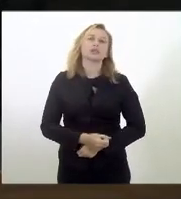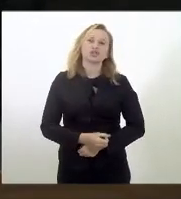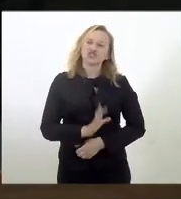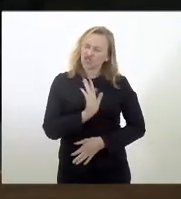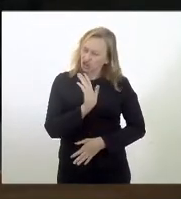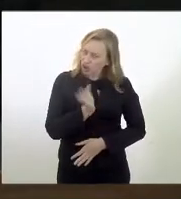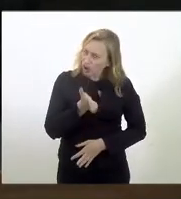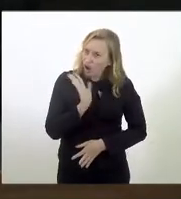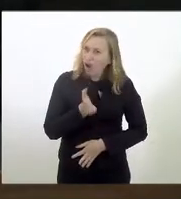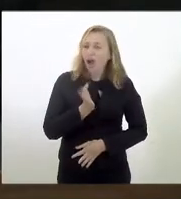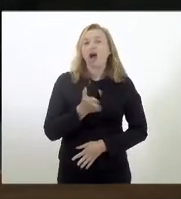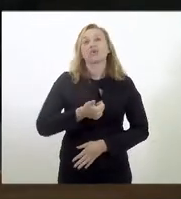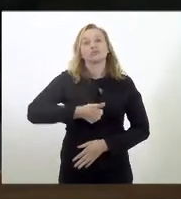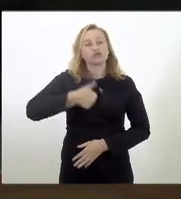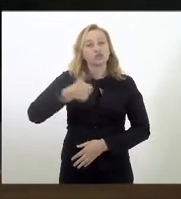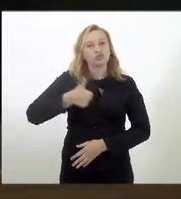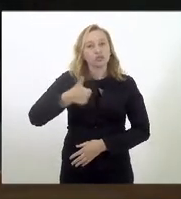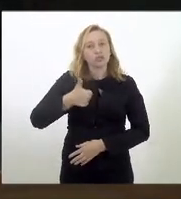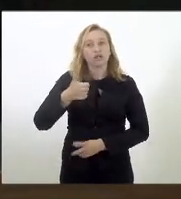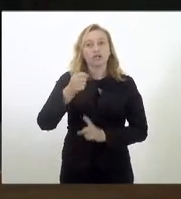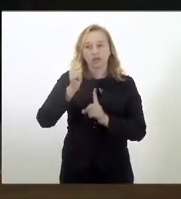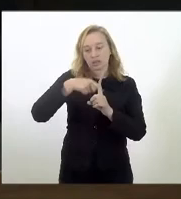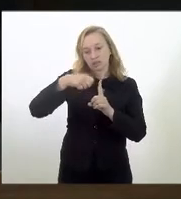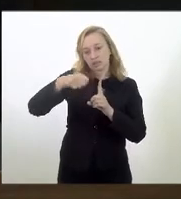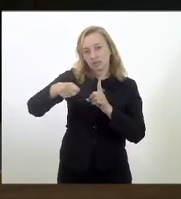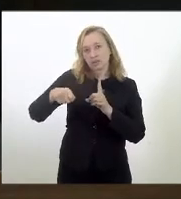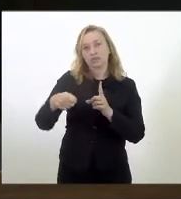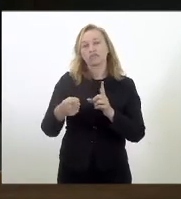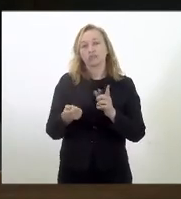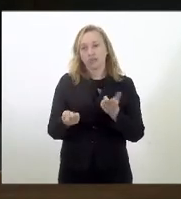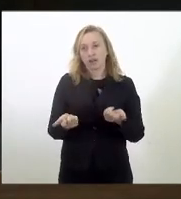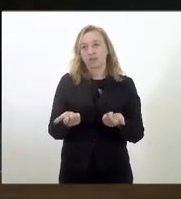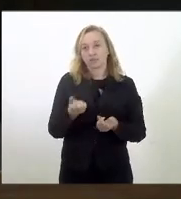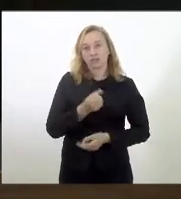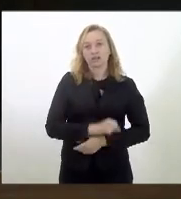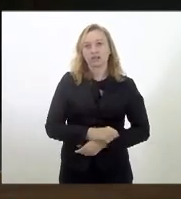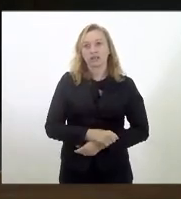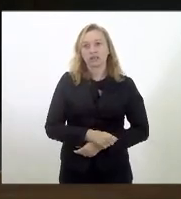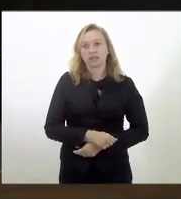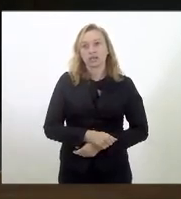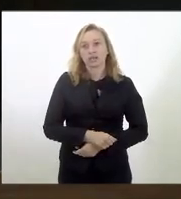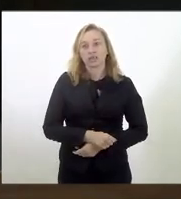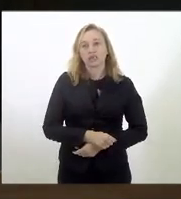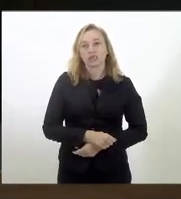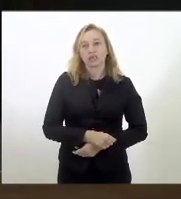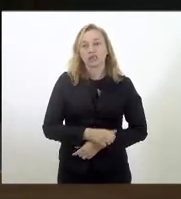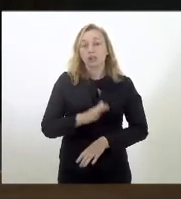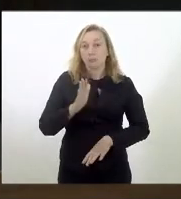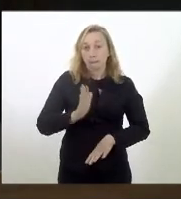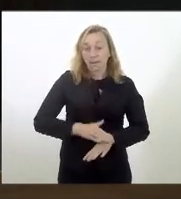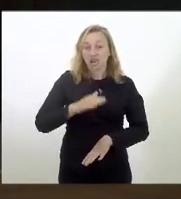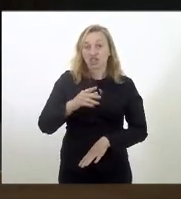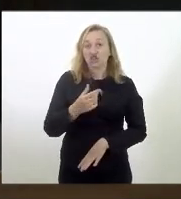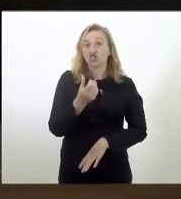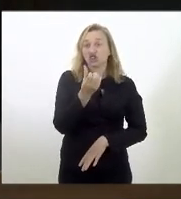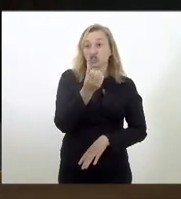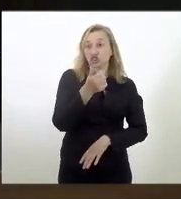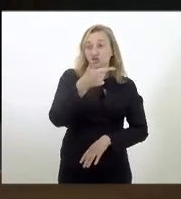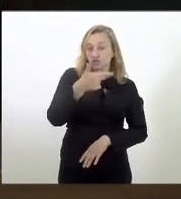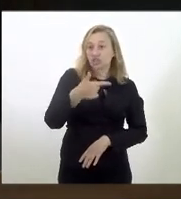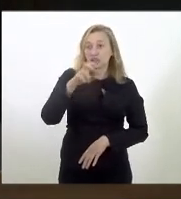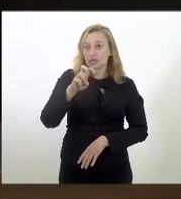Já nesses primeiros 6 meses, tivemos um aumento de receita de mais de 25% em